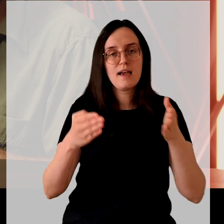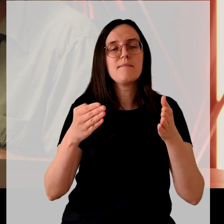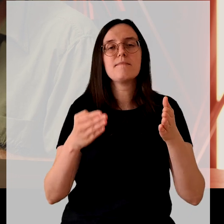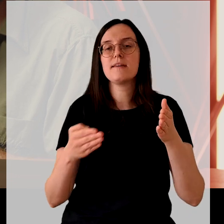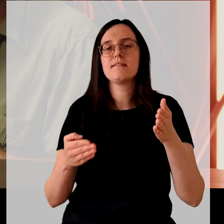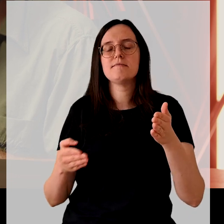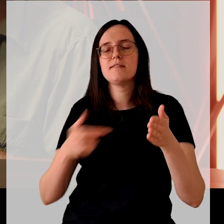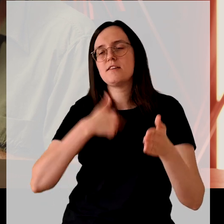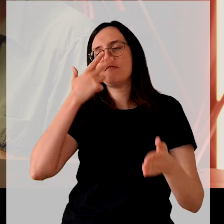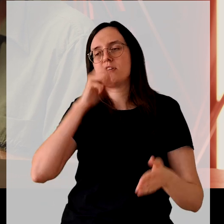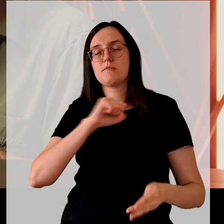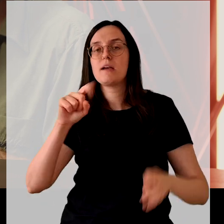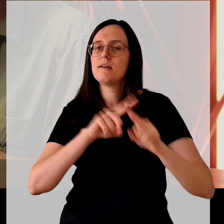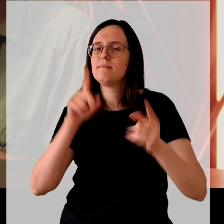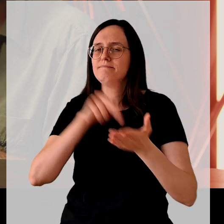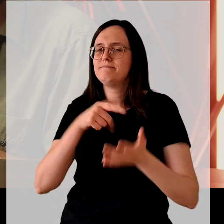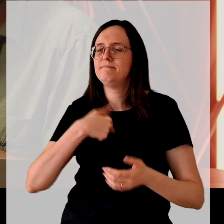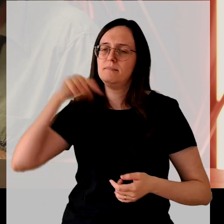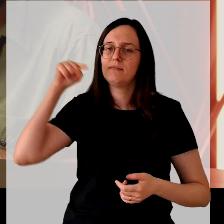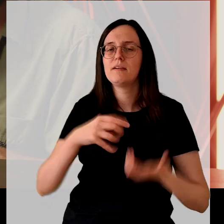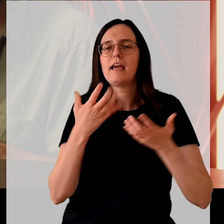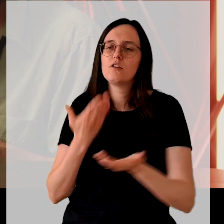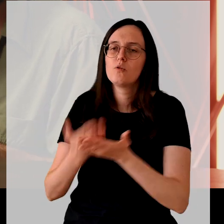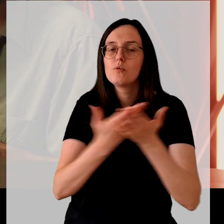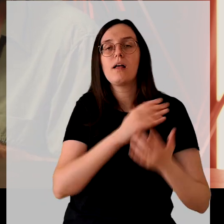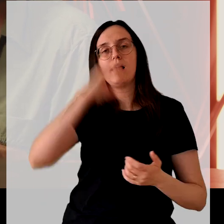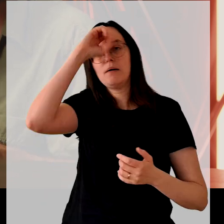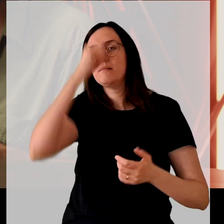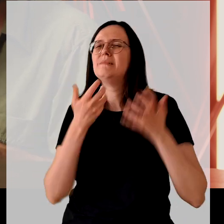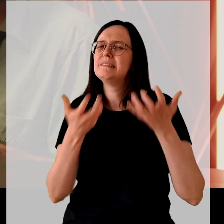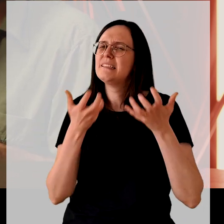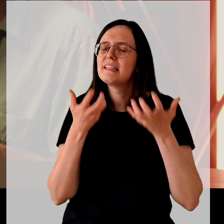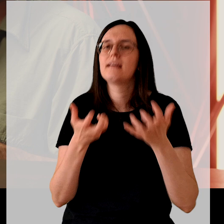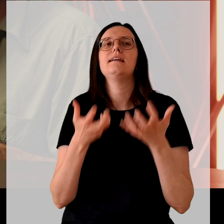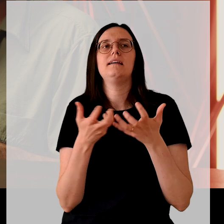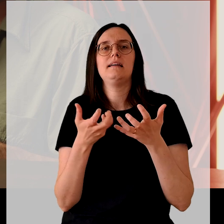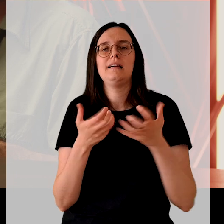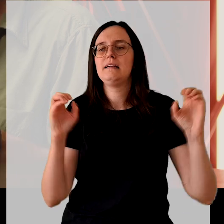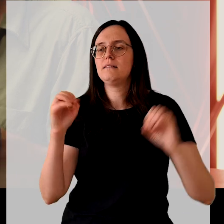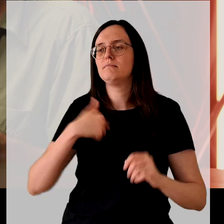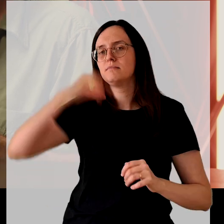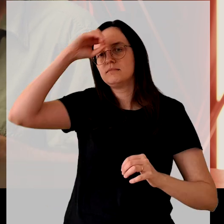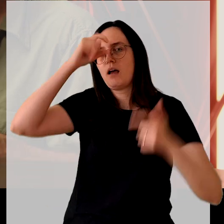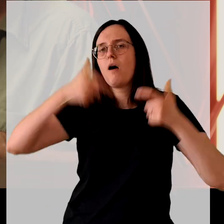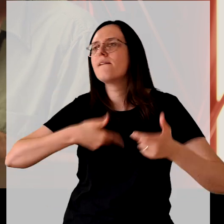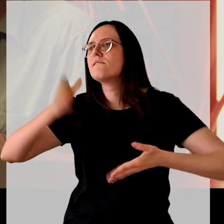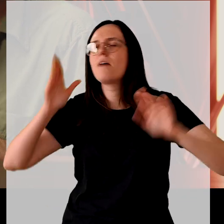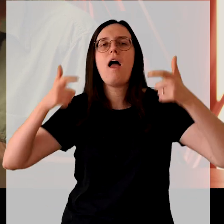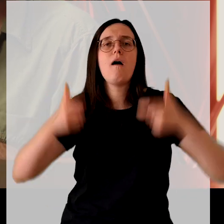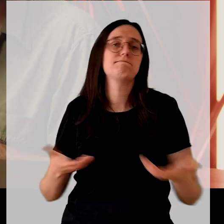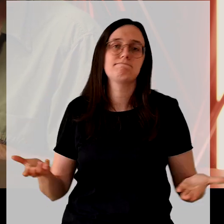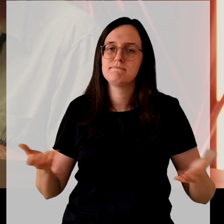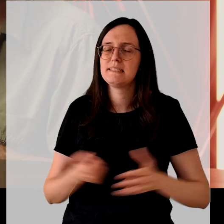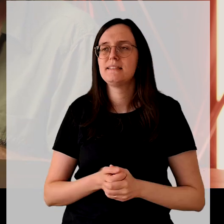trajetória. Eu acho muito massa, mas eu realmente vim para cá querendo estudar e aprender sem saber para onde que eu